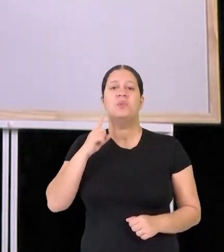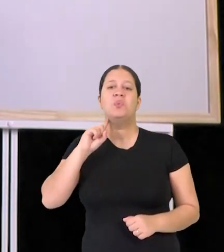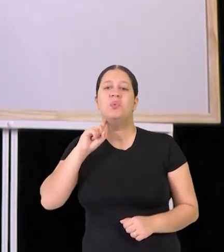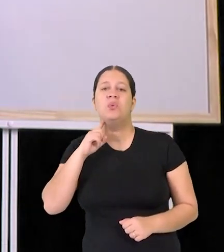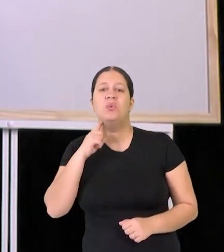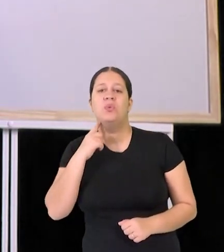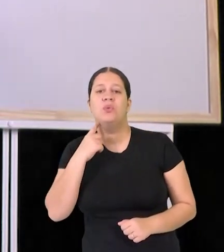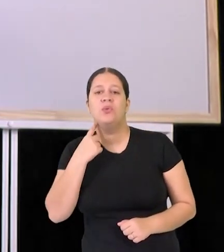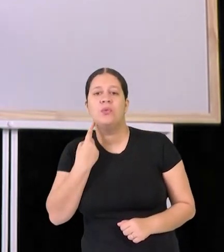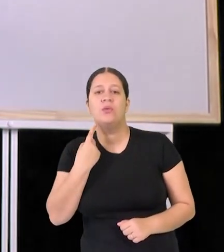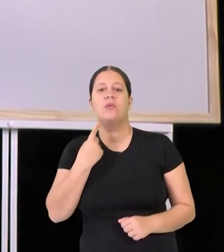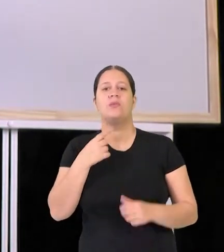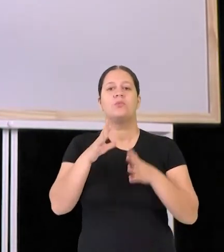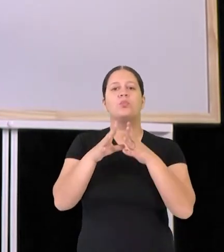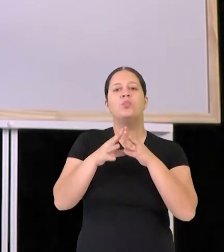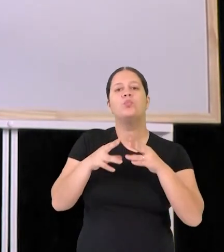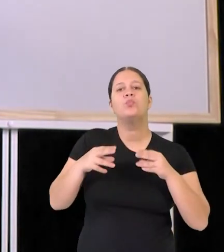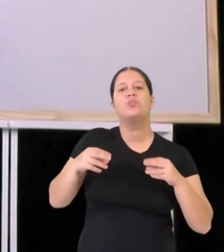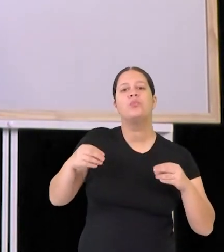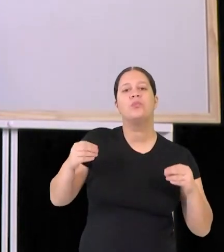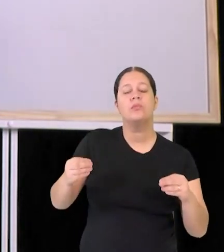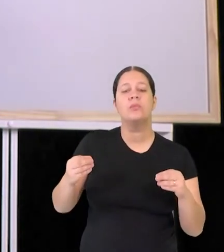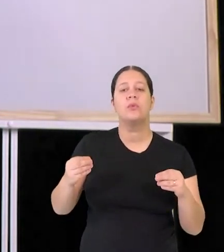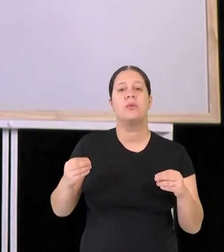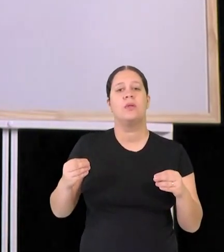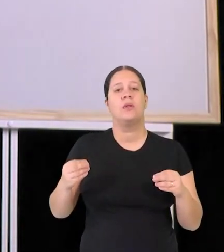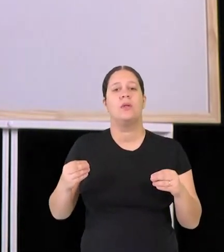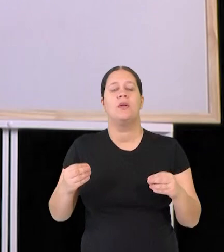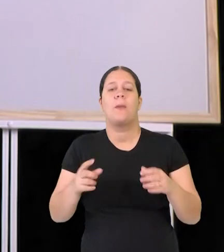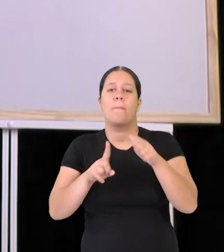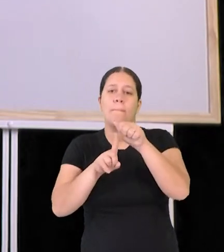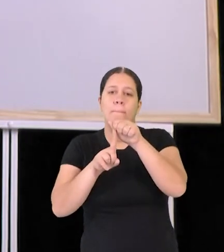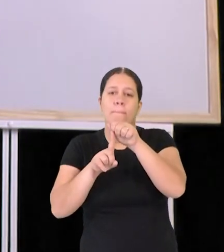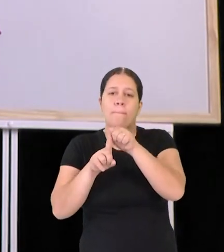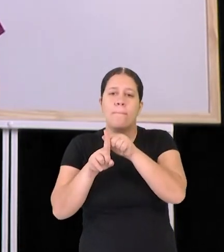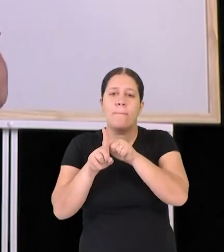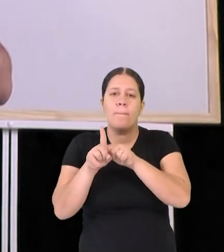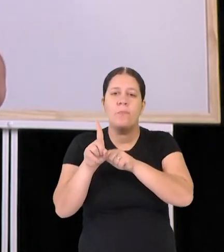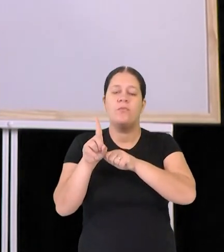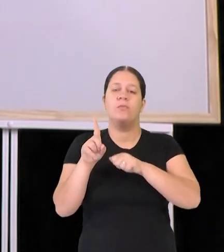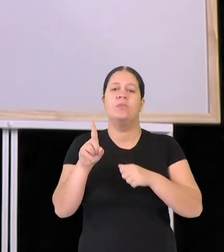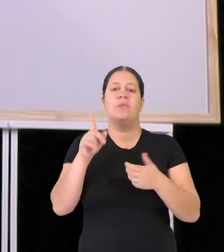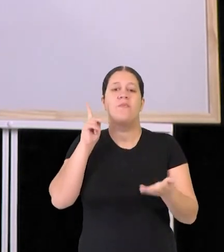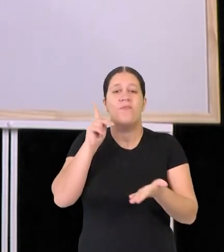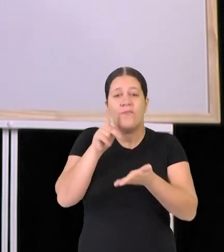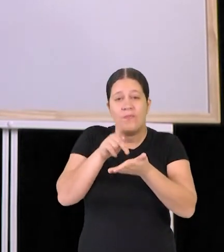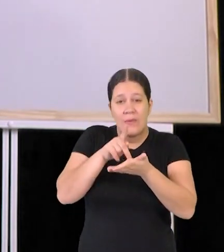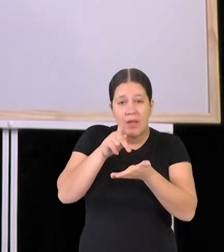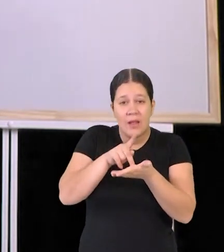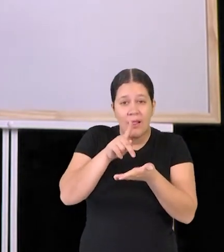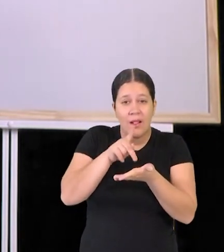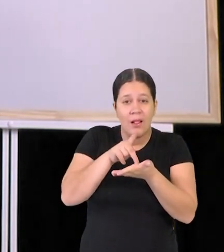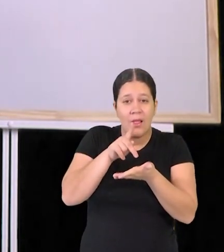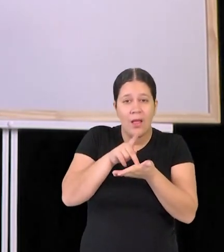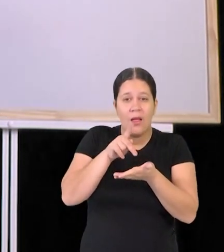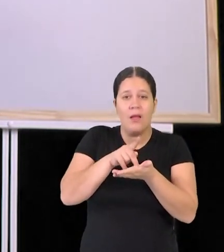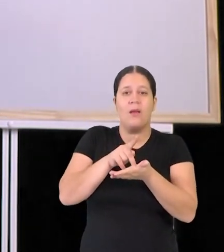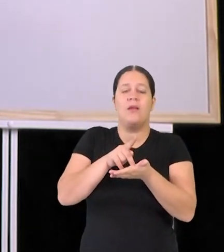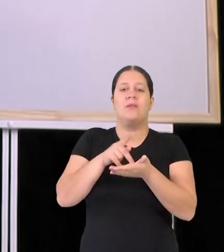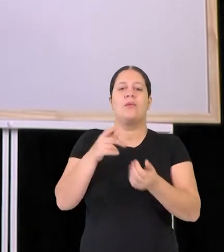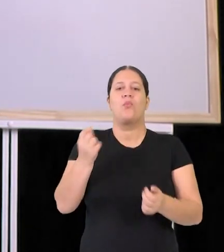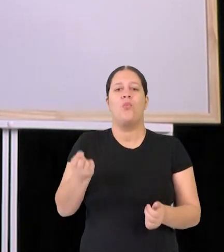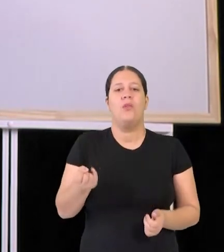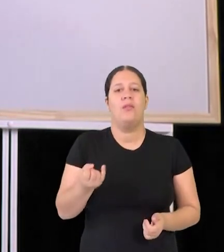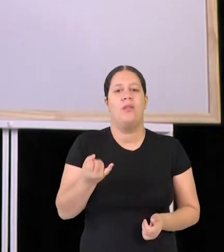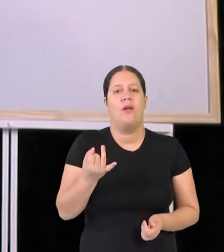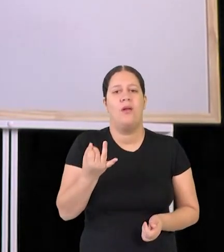poluentes vão embora. Ou seja, são aqueles meses que a gente tem, de fato, uma